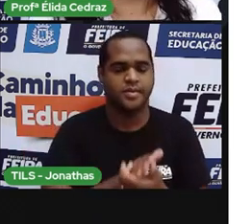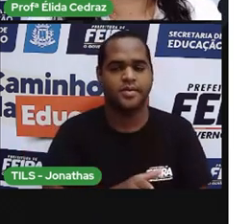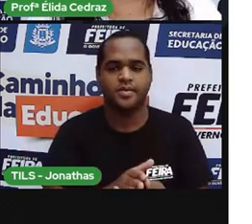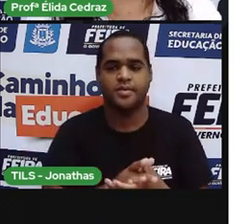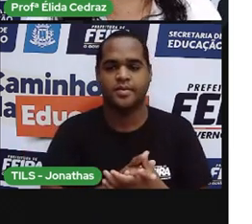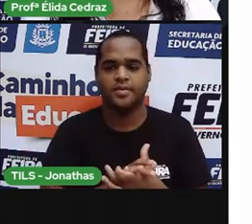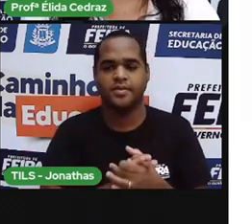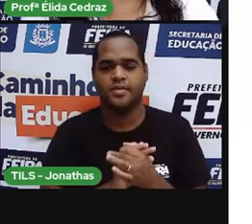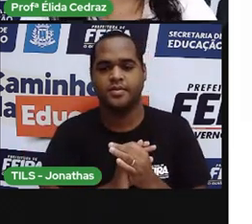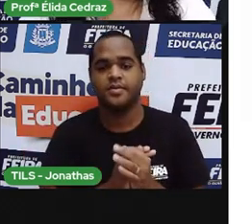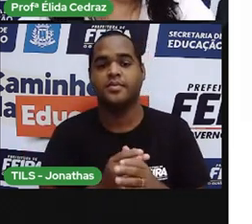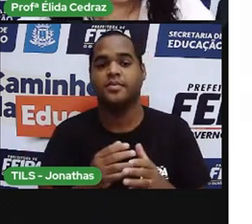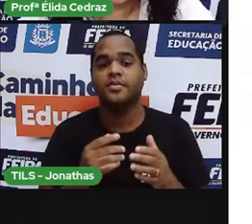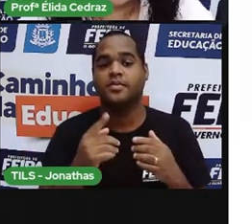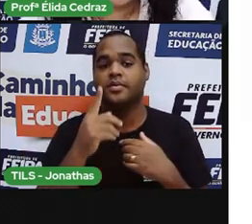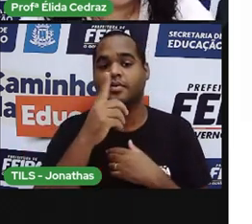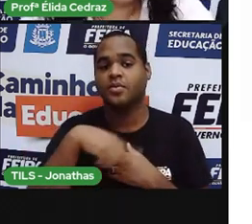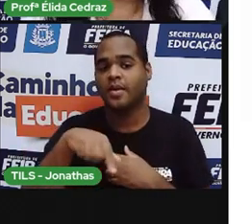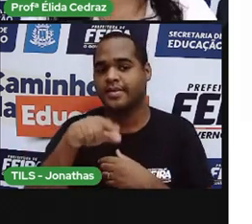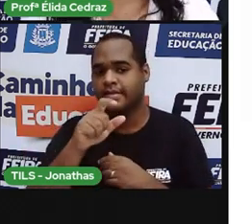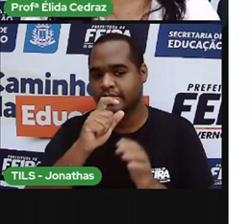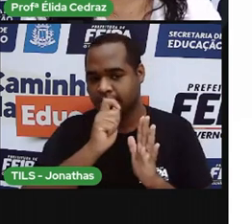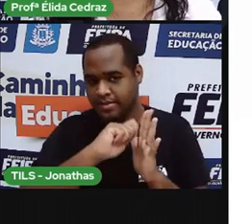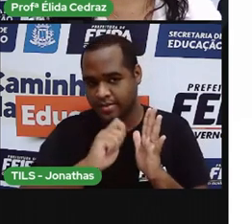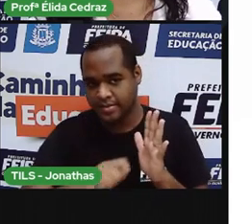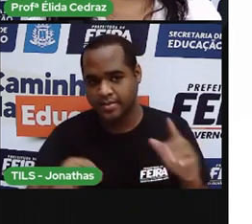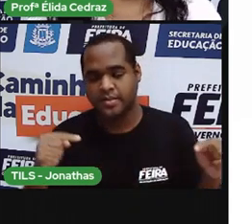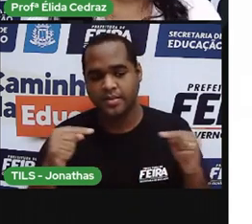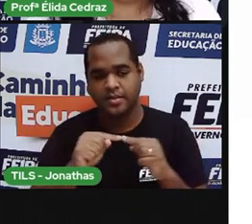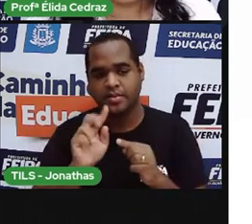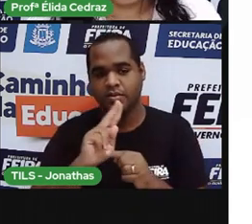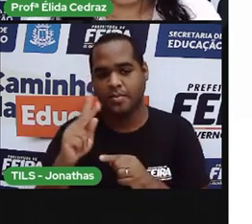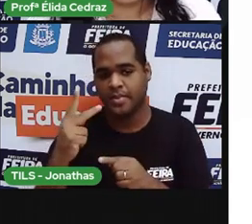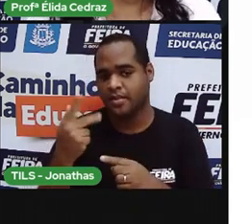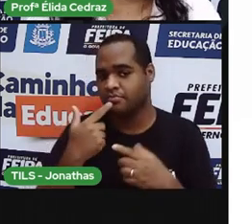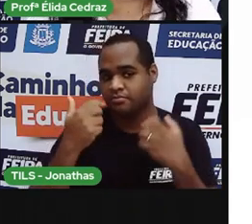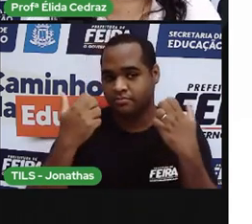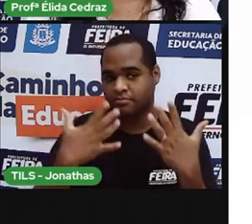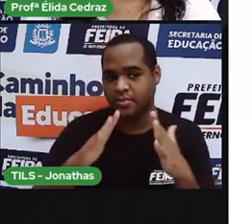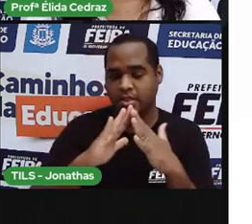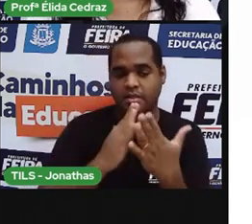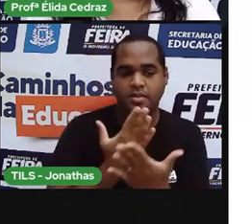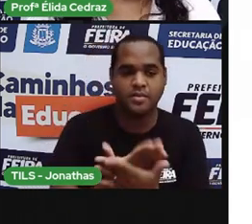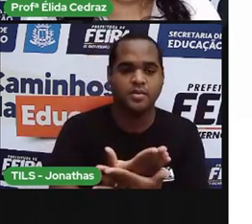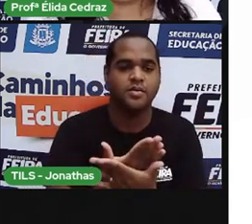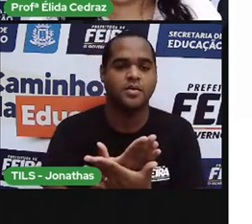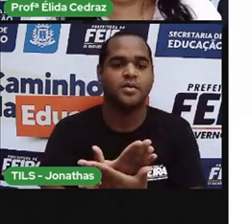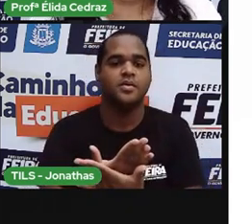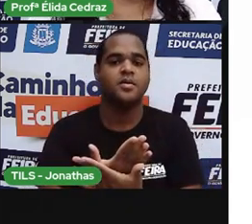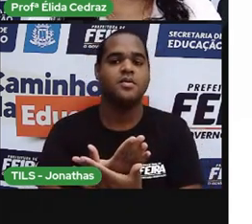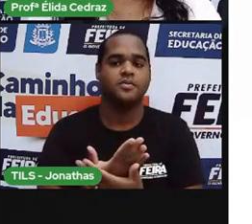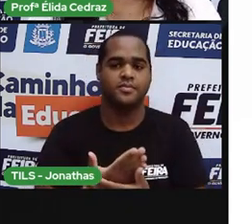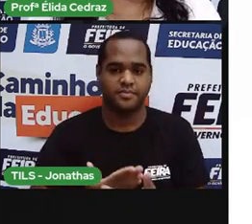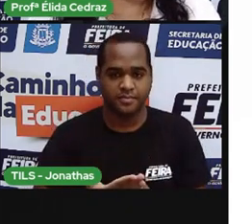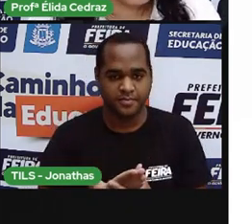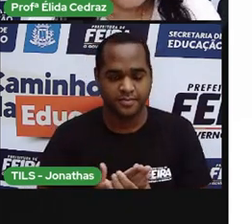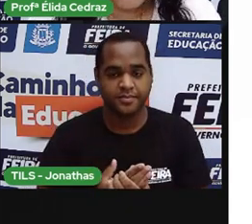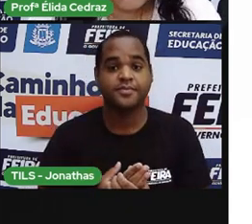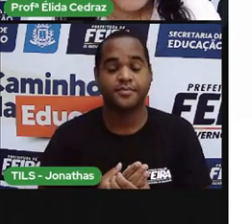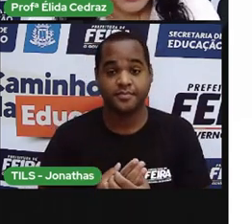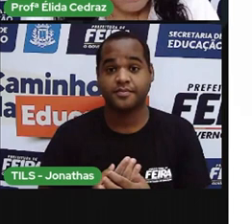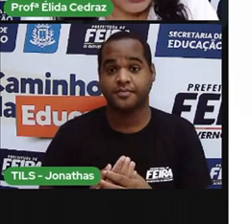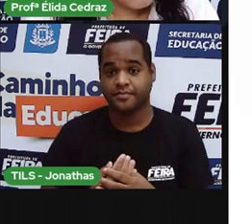vezes, na hora de escrever o nosso nome, o nome da escola, ou preencher o cabeçalho, fazer